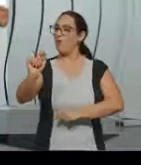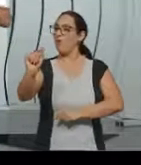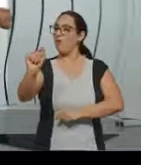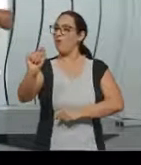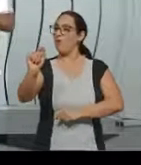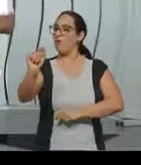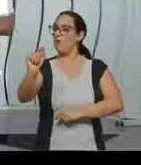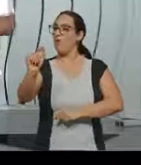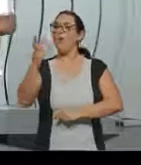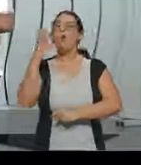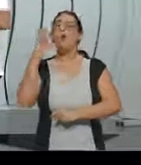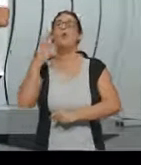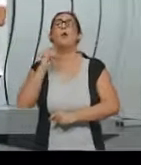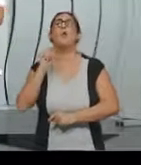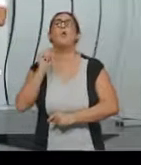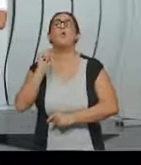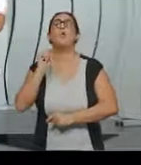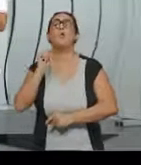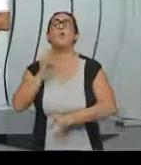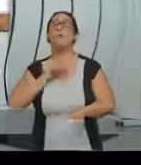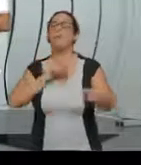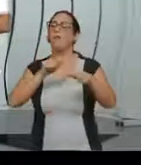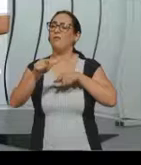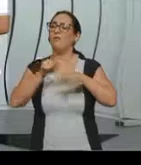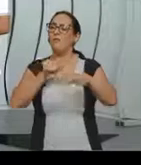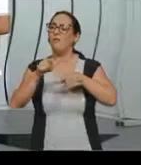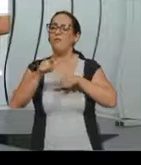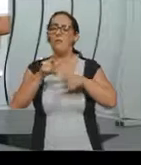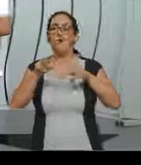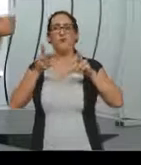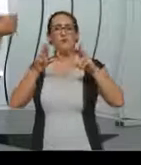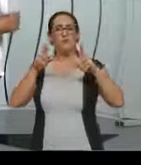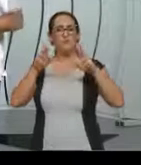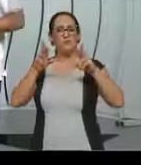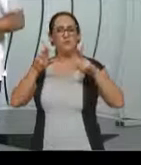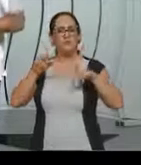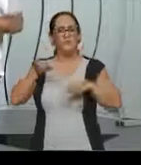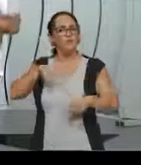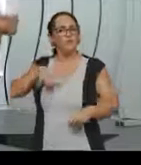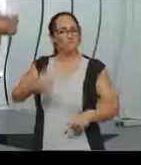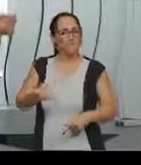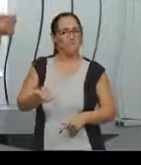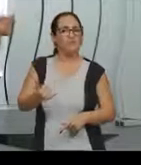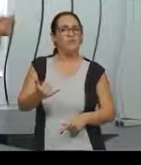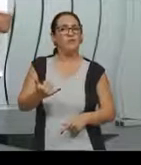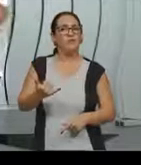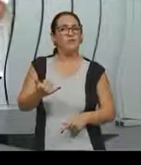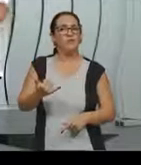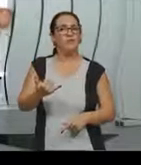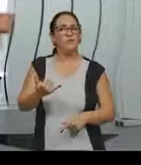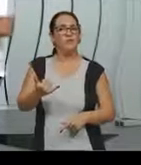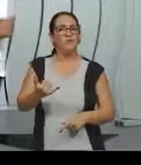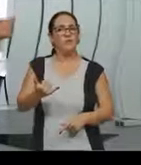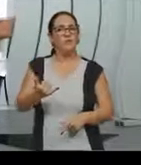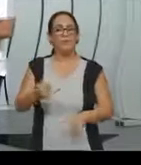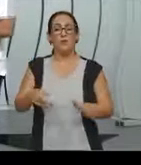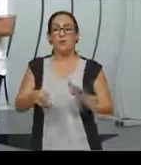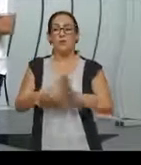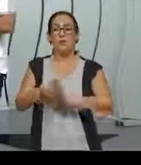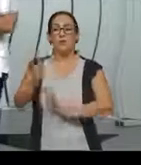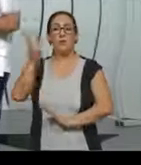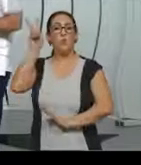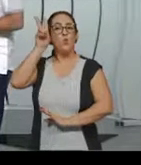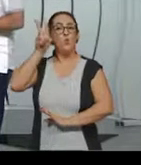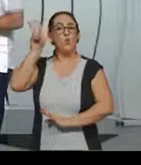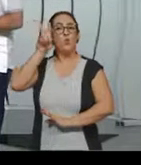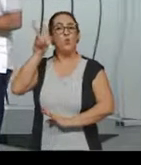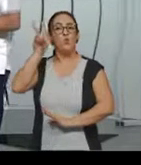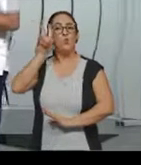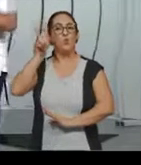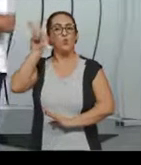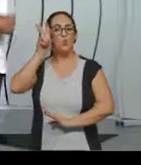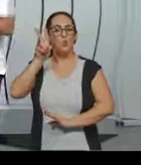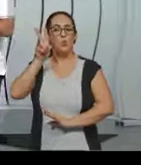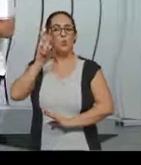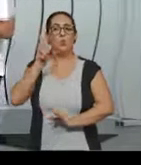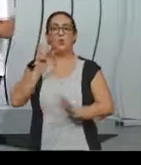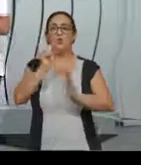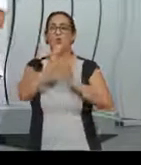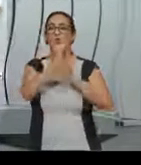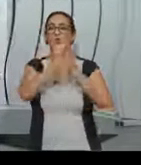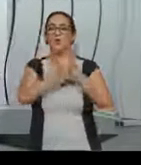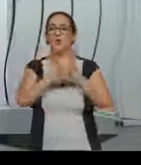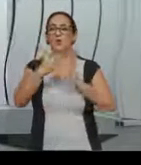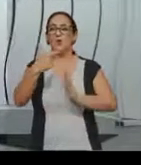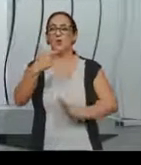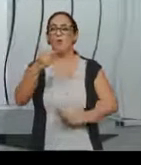outras alternativas para se sustentar, né? Historicamente, principalmente o século XX, foi marcado por um grande fluxo